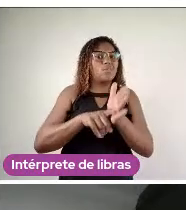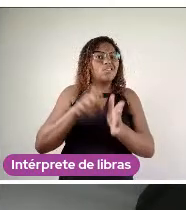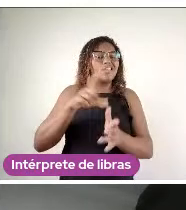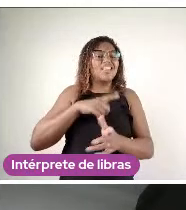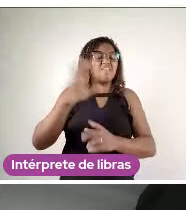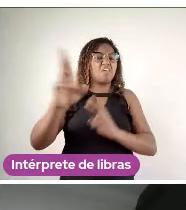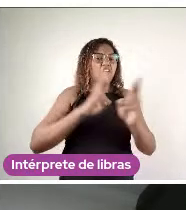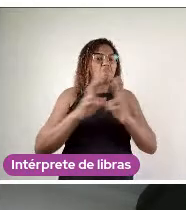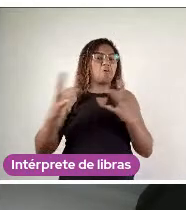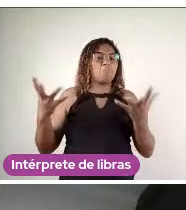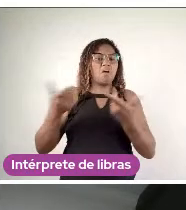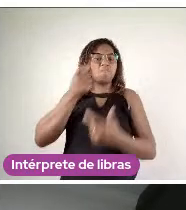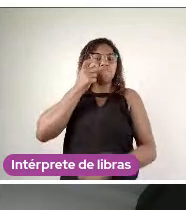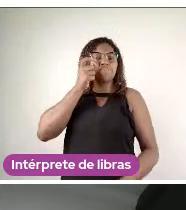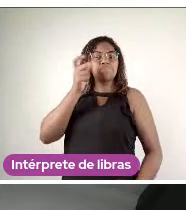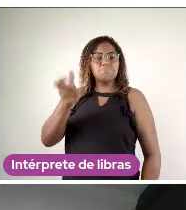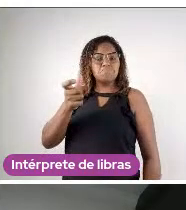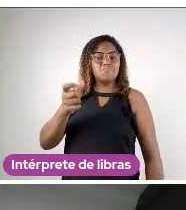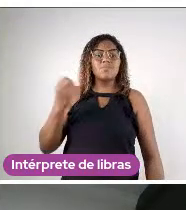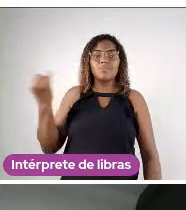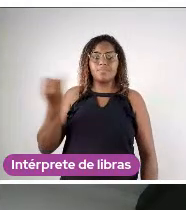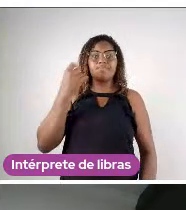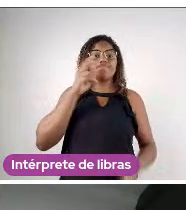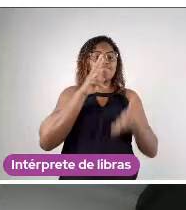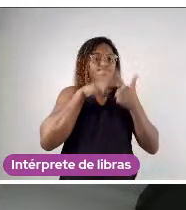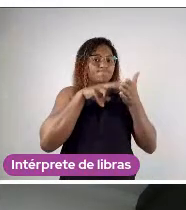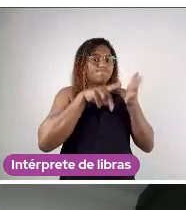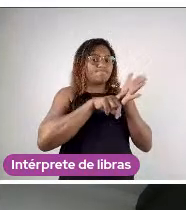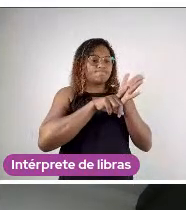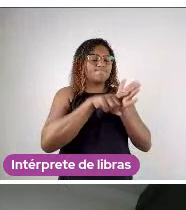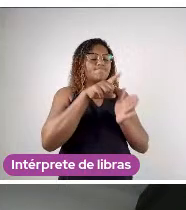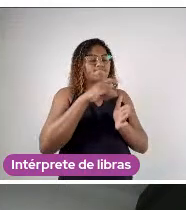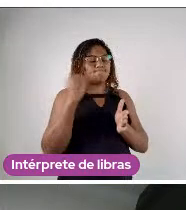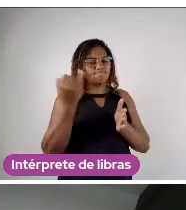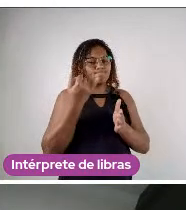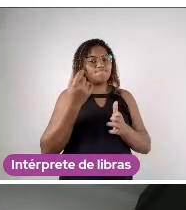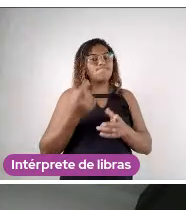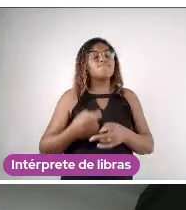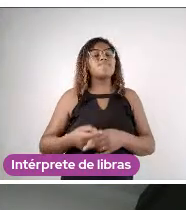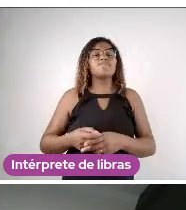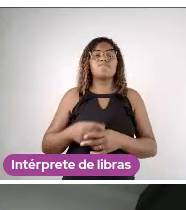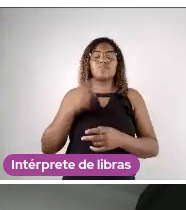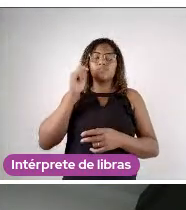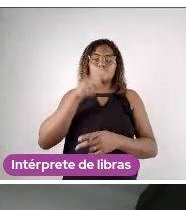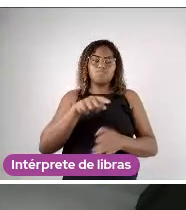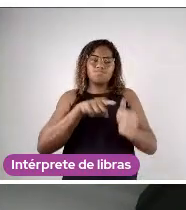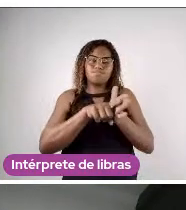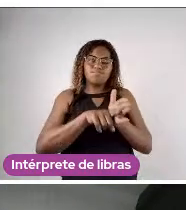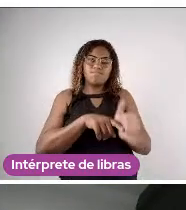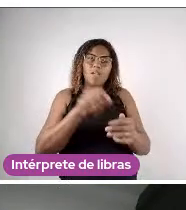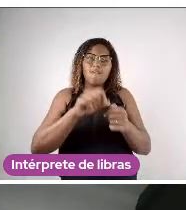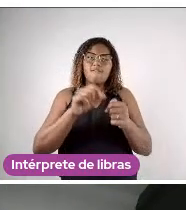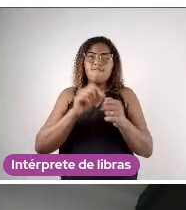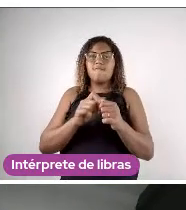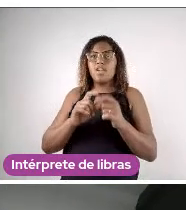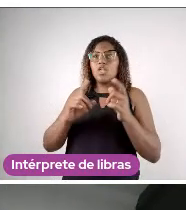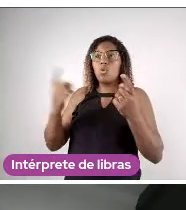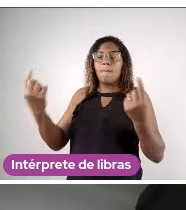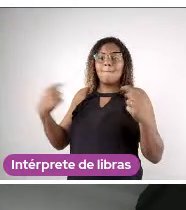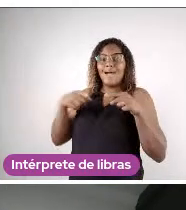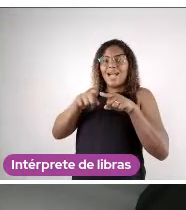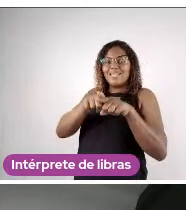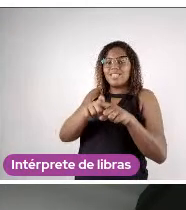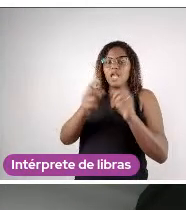vale a pena ler, né, essa pesquisa. É uma pesquisa que foi feita em parceria entre a Unesco,